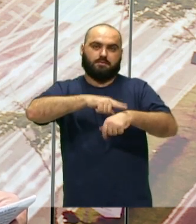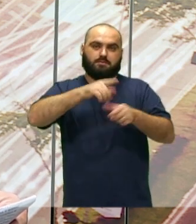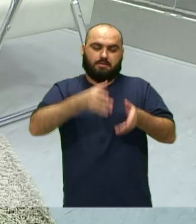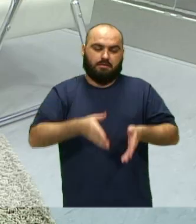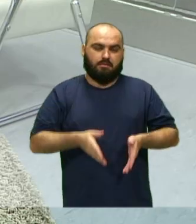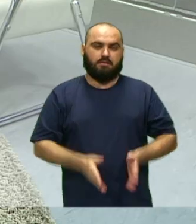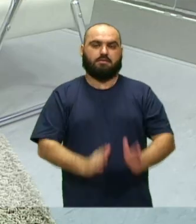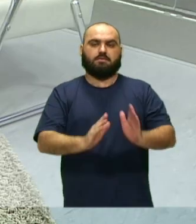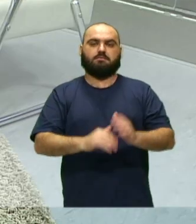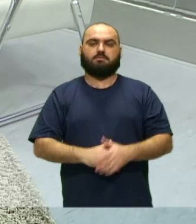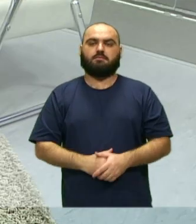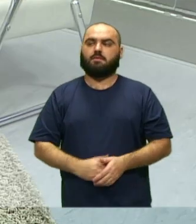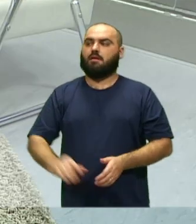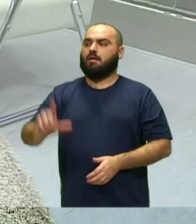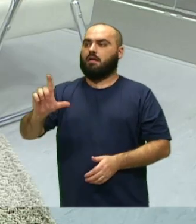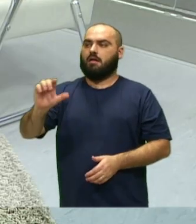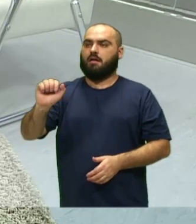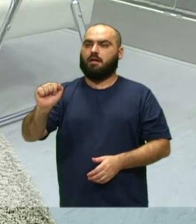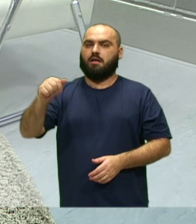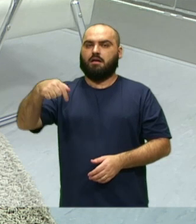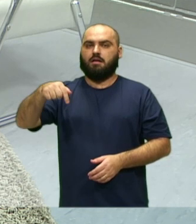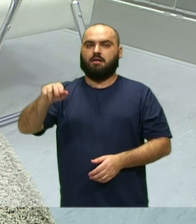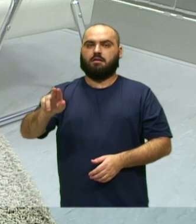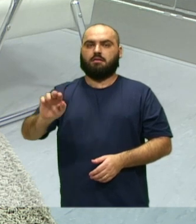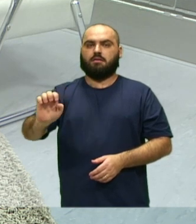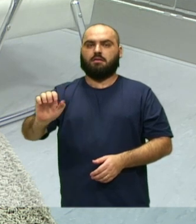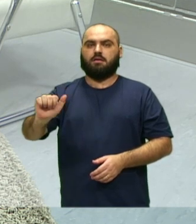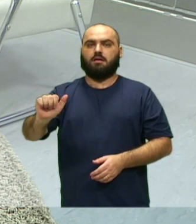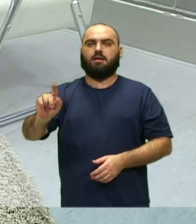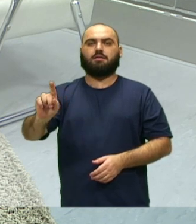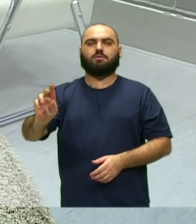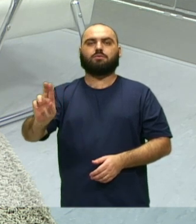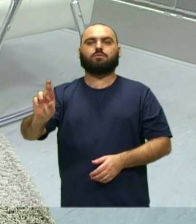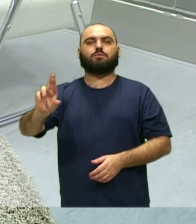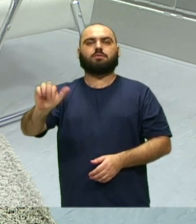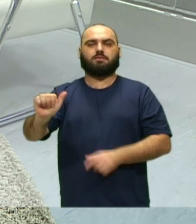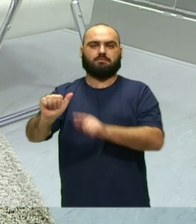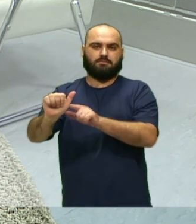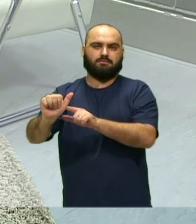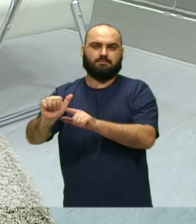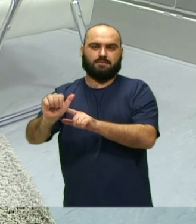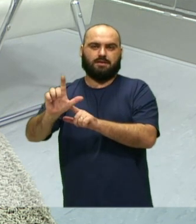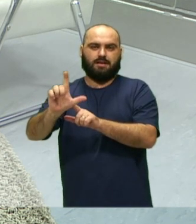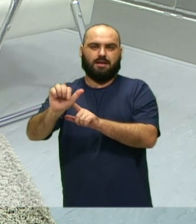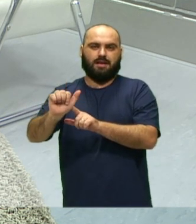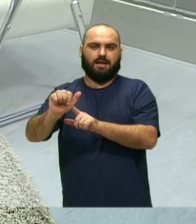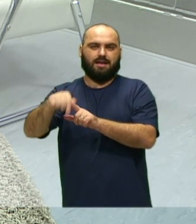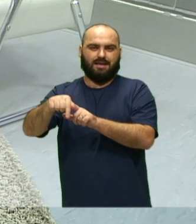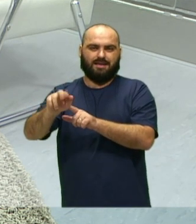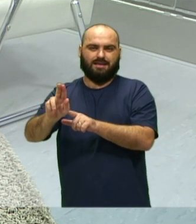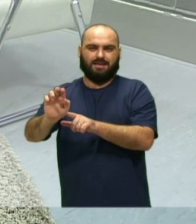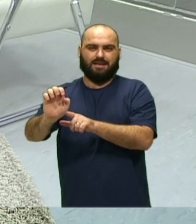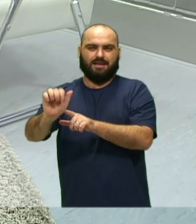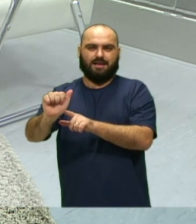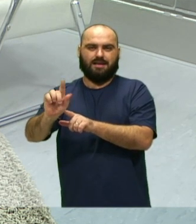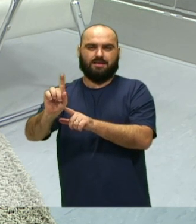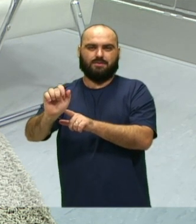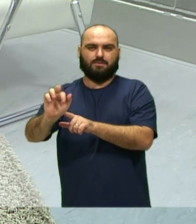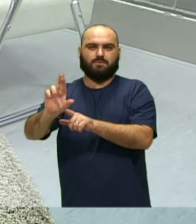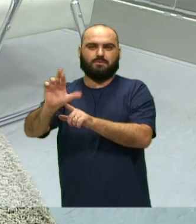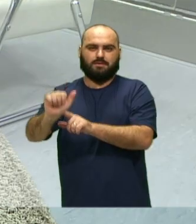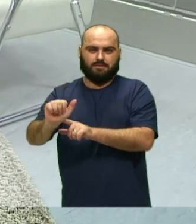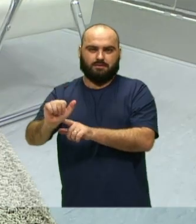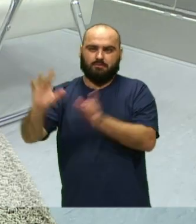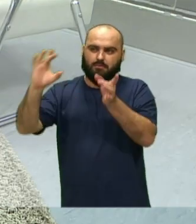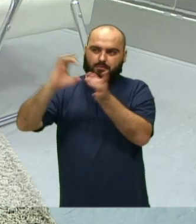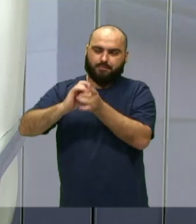É a laqueadura. A gente fala esterilização, todo mundo, né? Mas é a conhecida laqueadura, a liga-trompa,